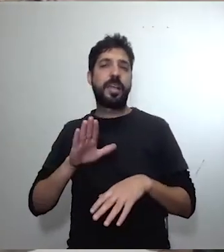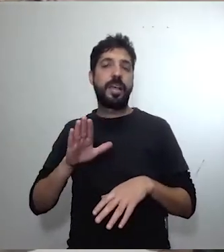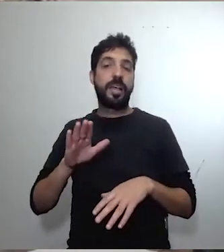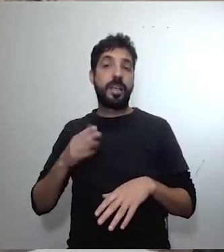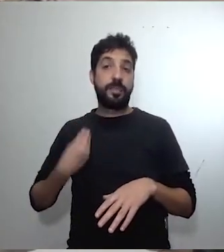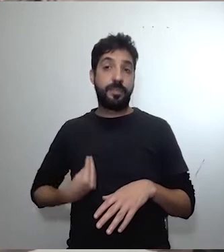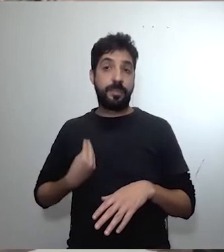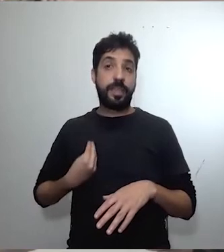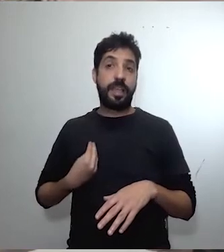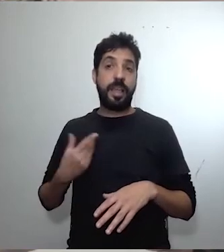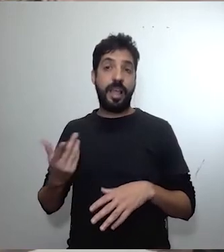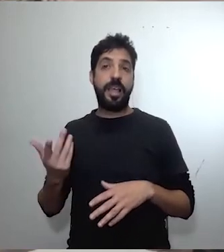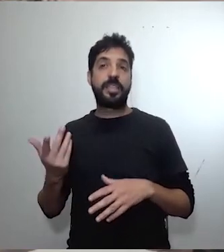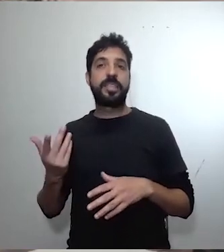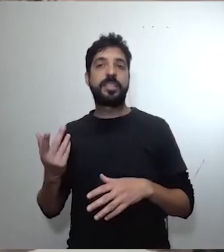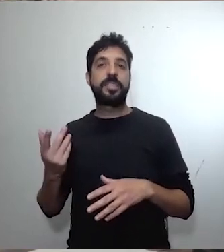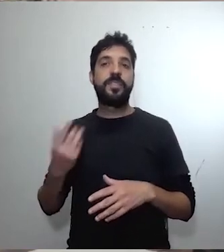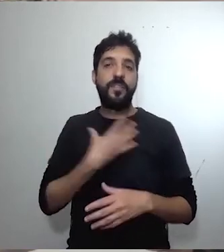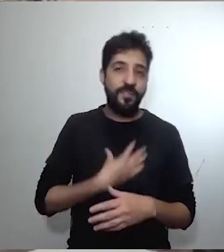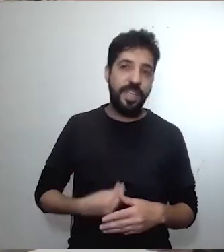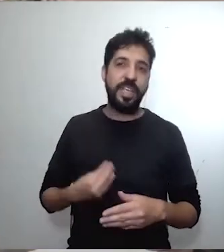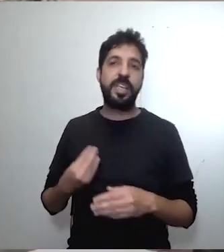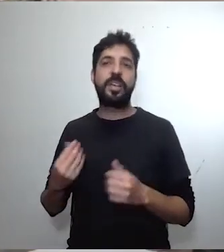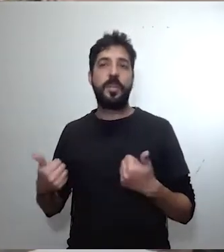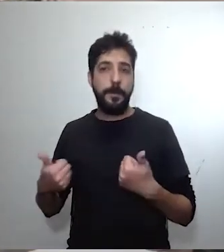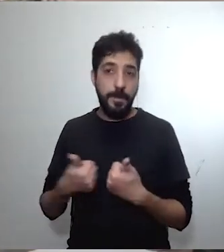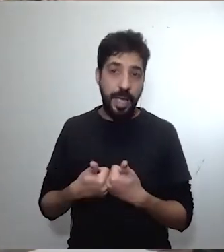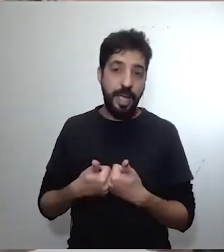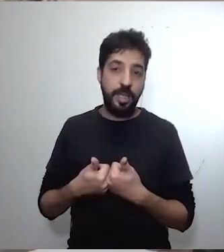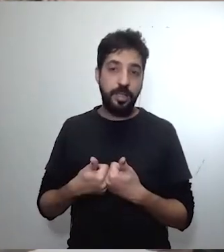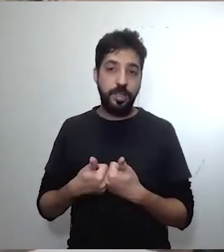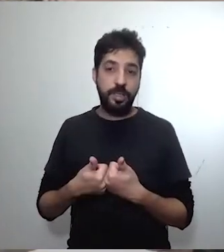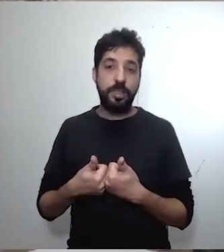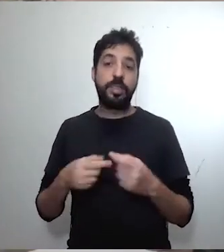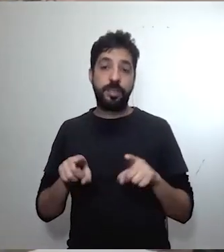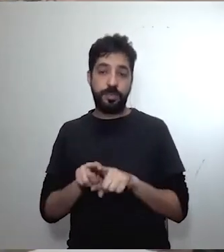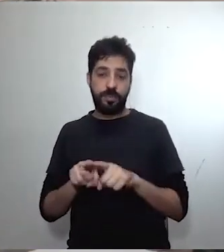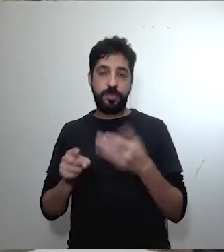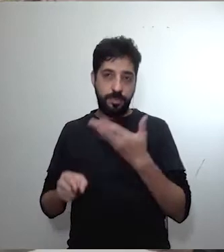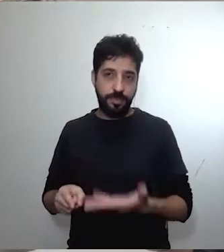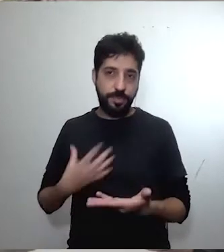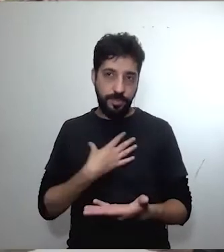da presença dele com o Antônio, como também para não tirar muito o Antônio